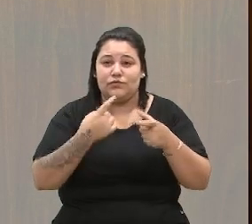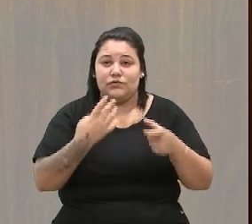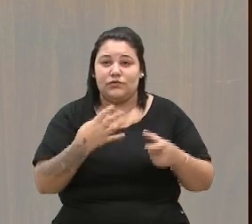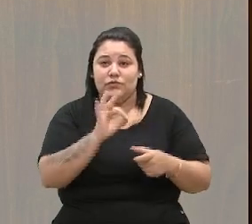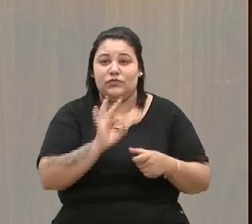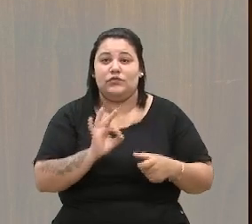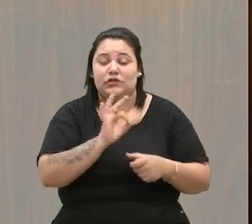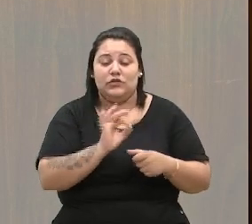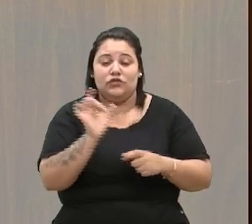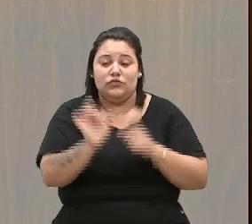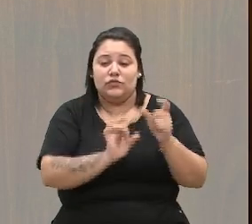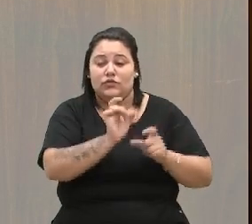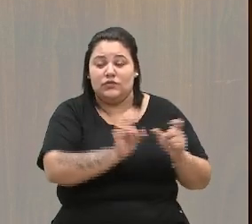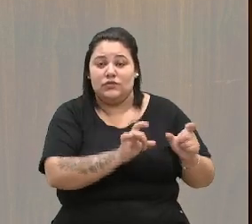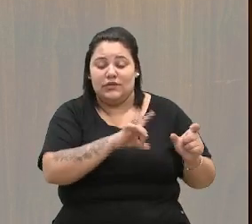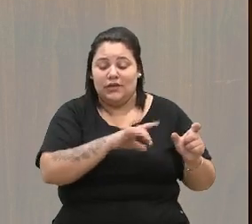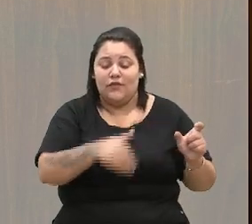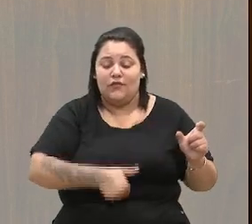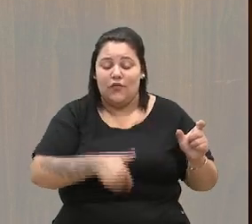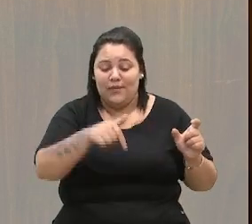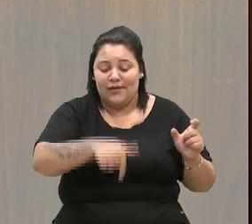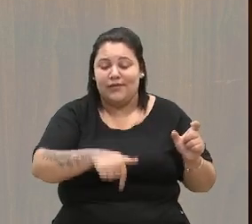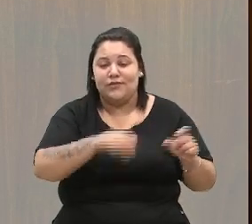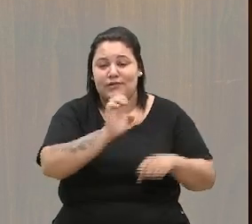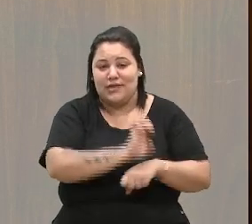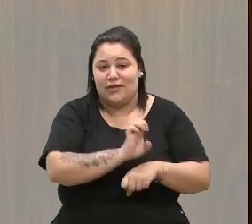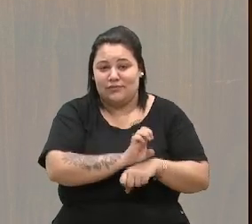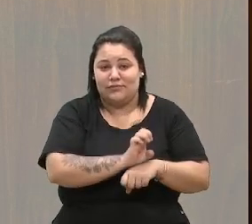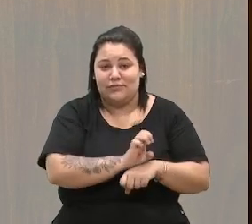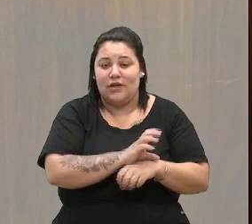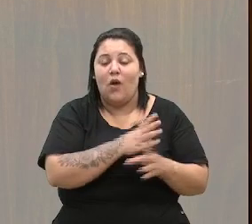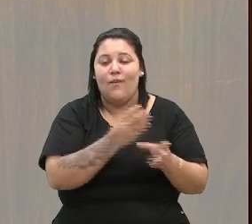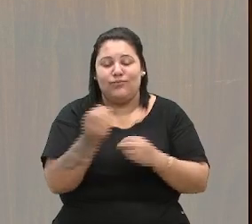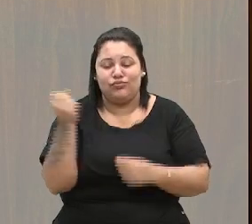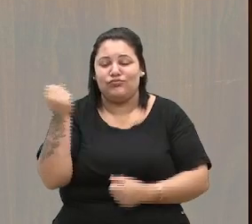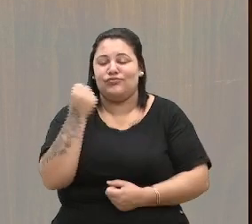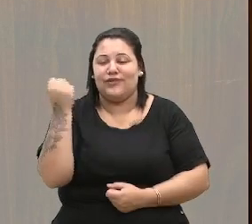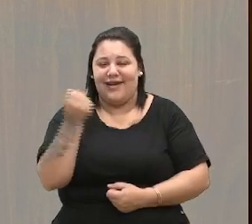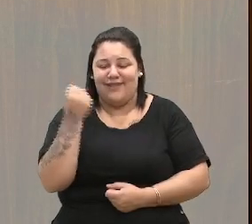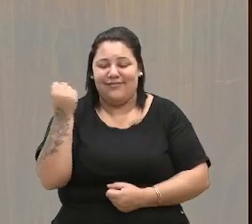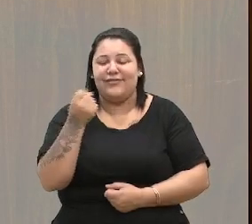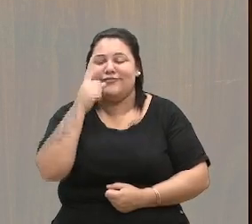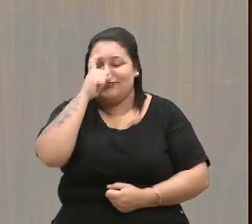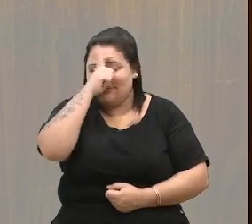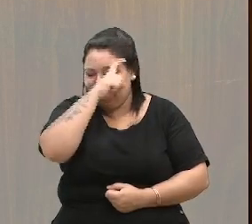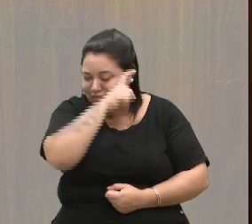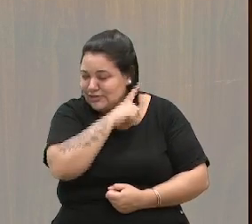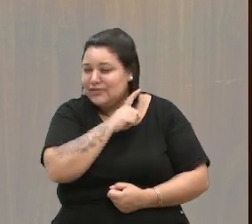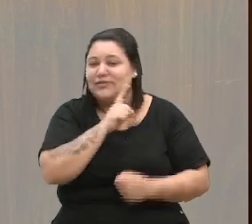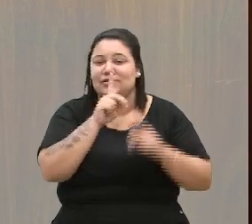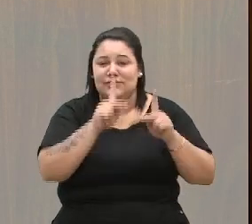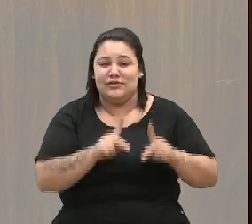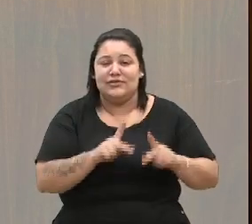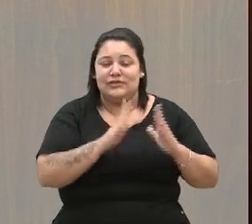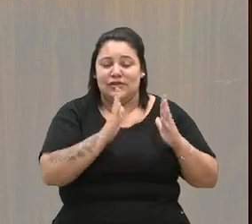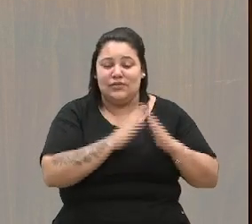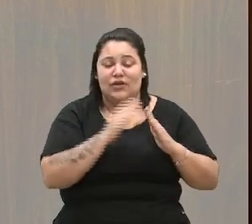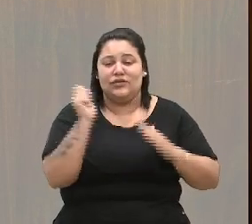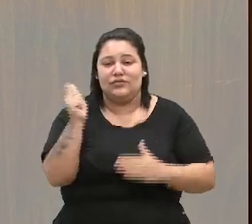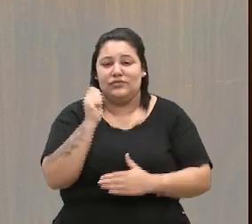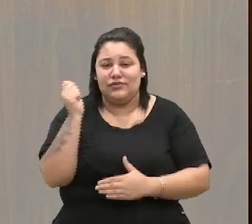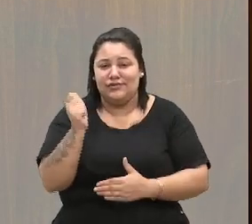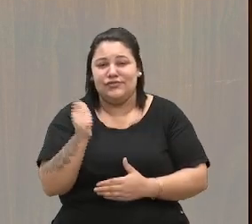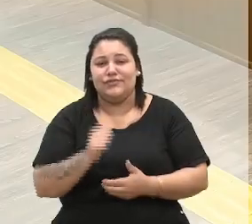que, de fato, passam fome aqui no nosso estado. Então, isso é muito cruel para as pessoas que moram aqui no Rio Grande do